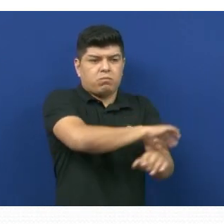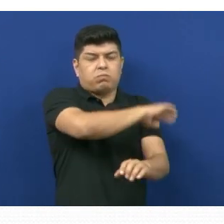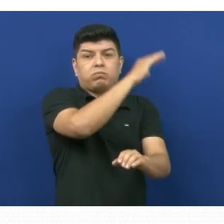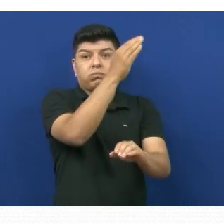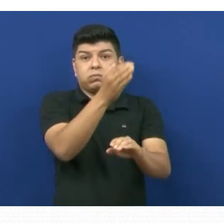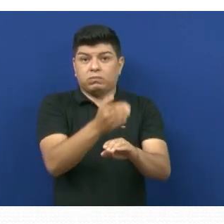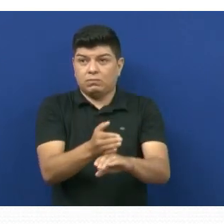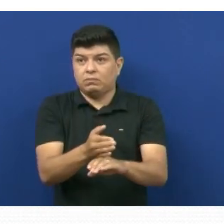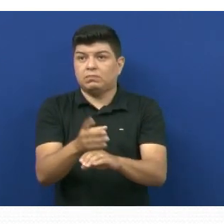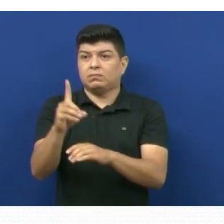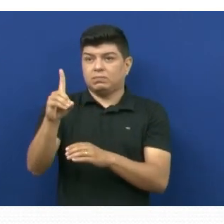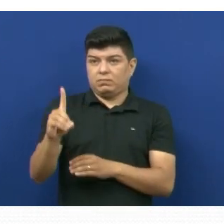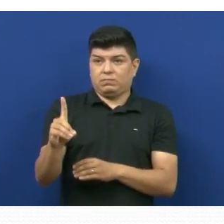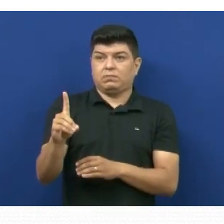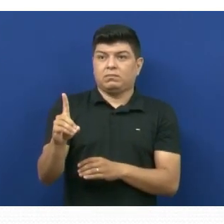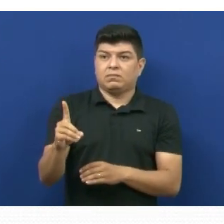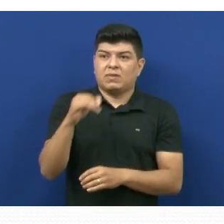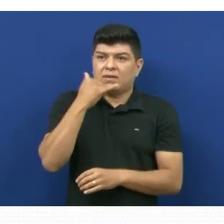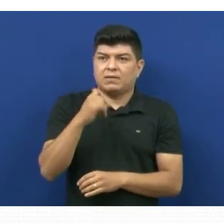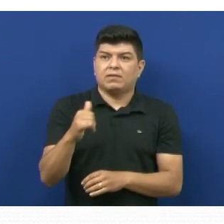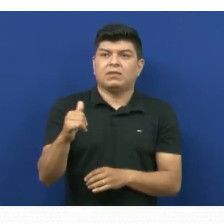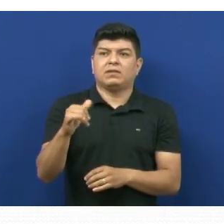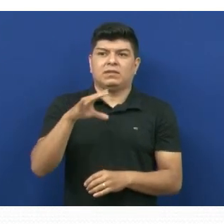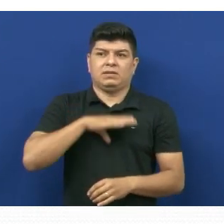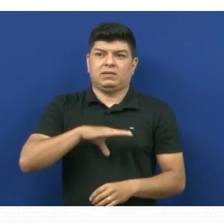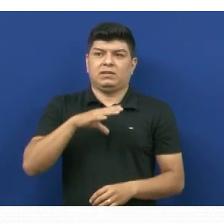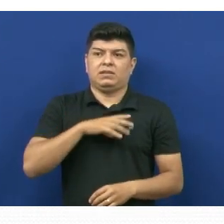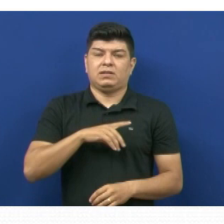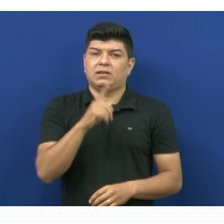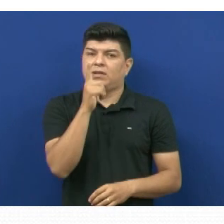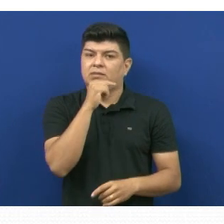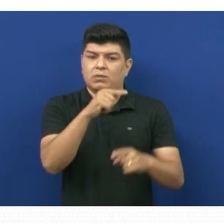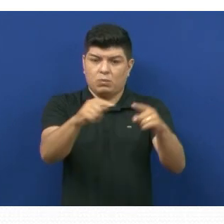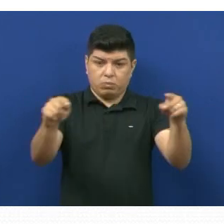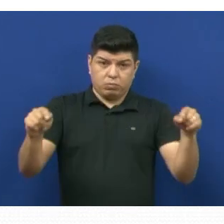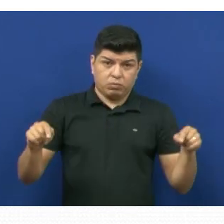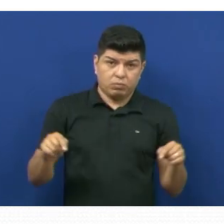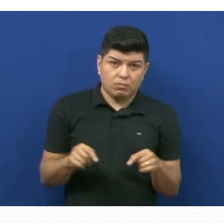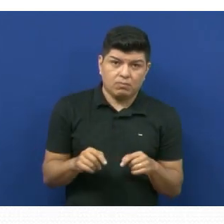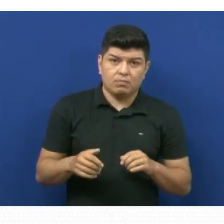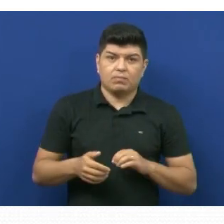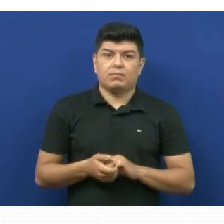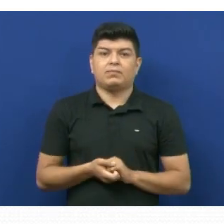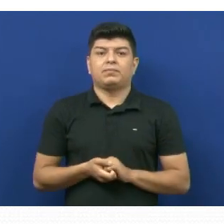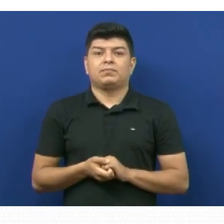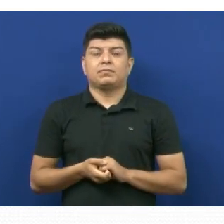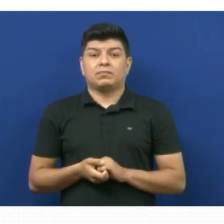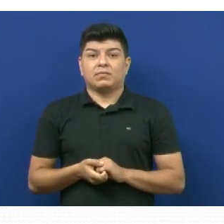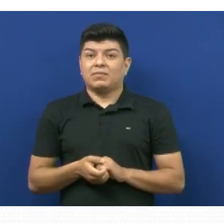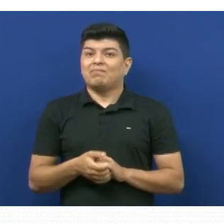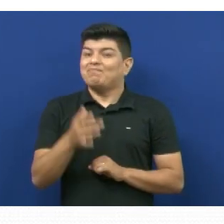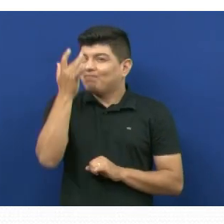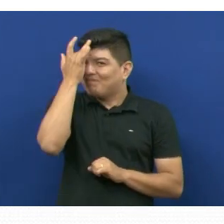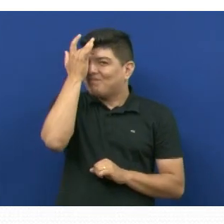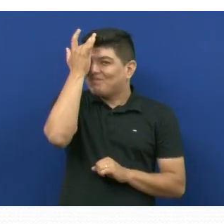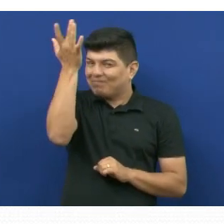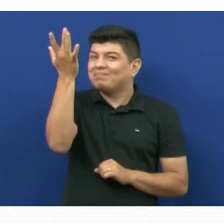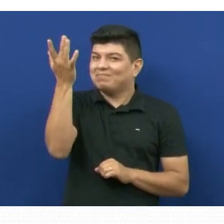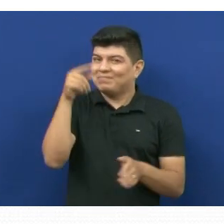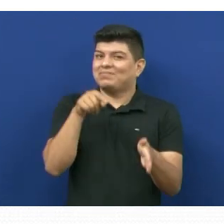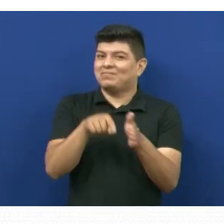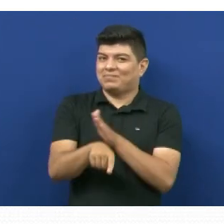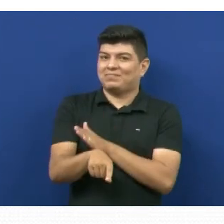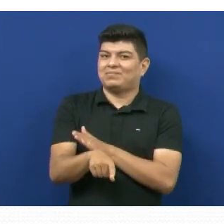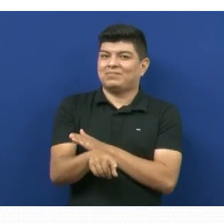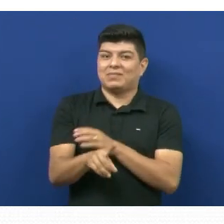E alternativa D, hidrelétrica, cidade e lago. Bom, pessoal, essa está muito fácil, né?